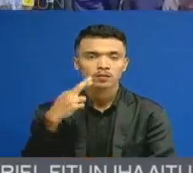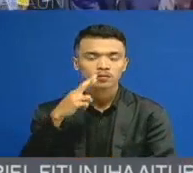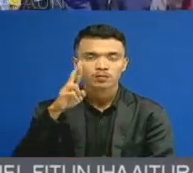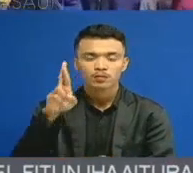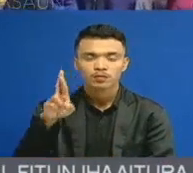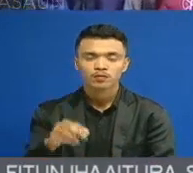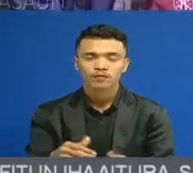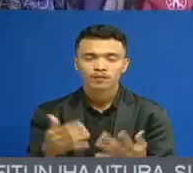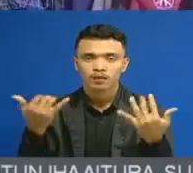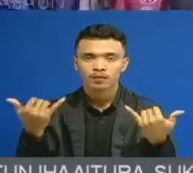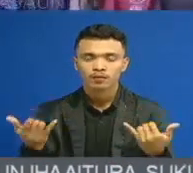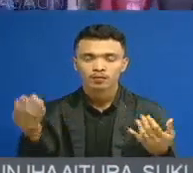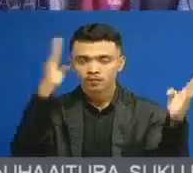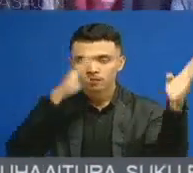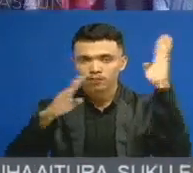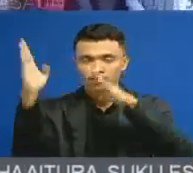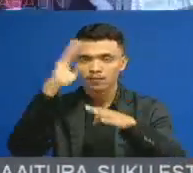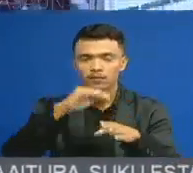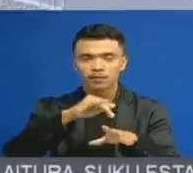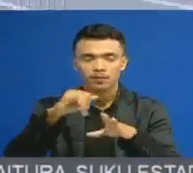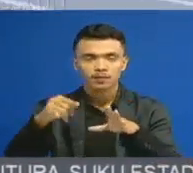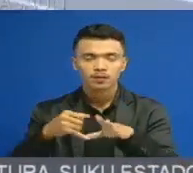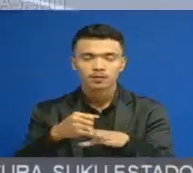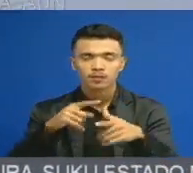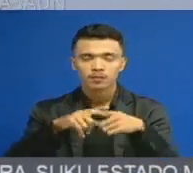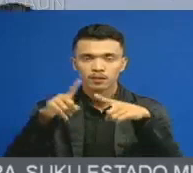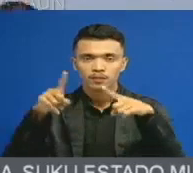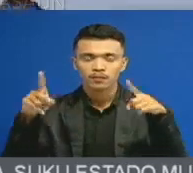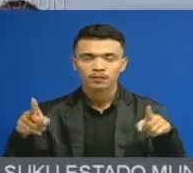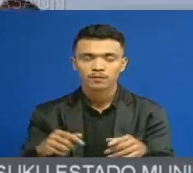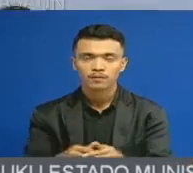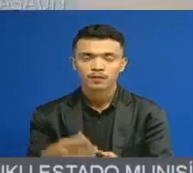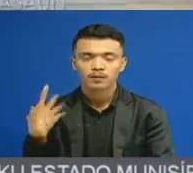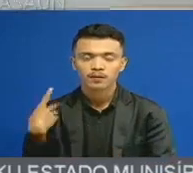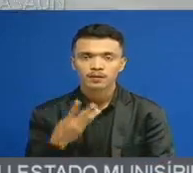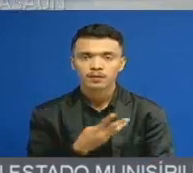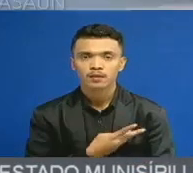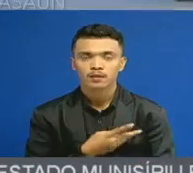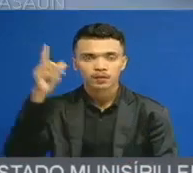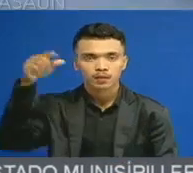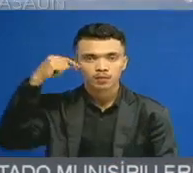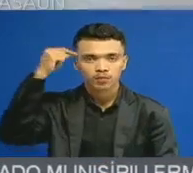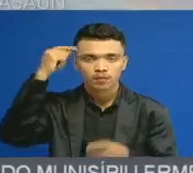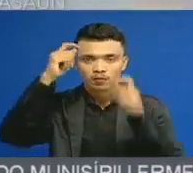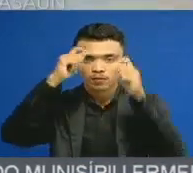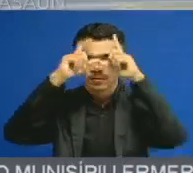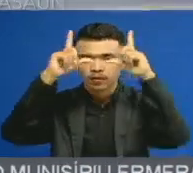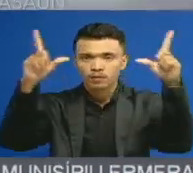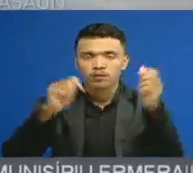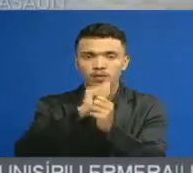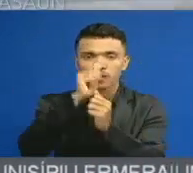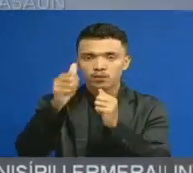problema. Agora, problema internal sin ita ne problema. Mebe ita ni governo Timor hatomos ita ne